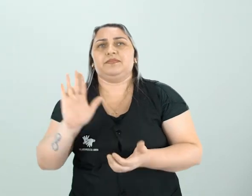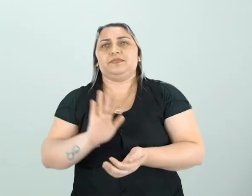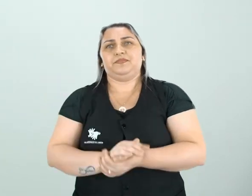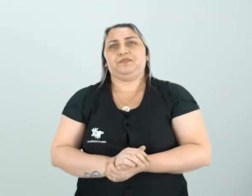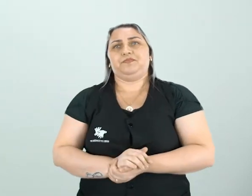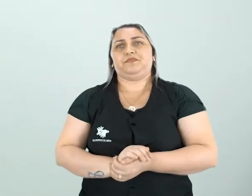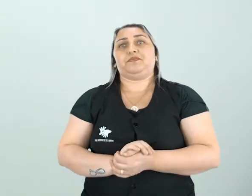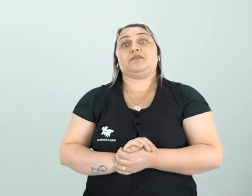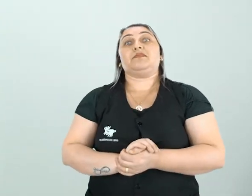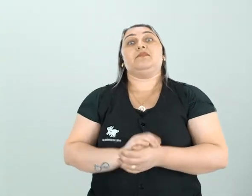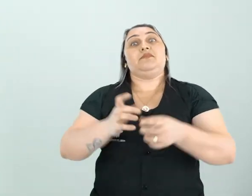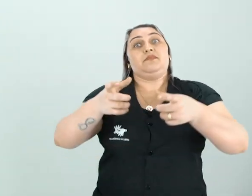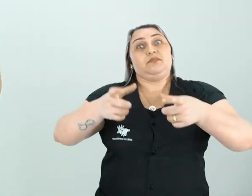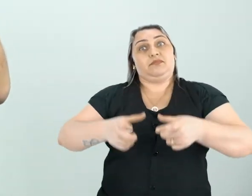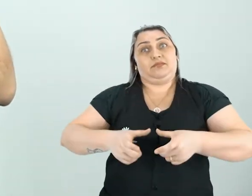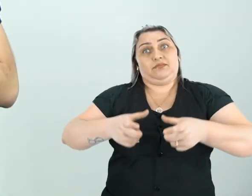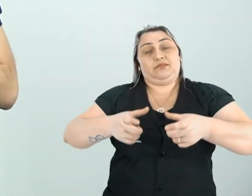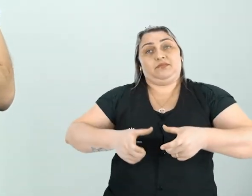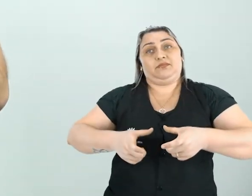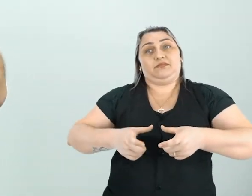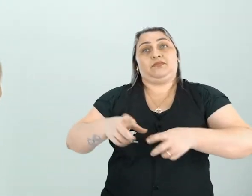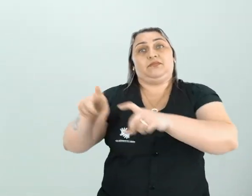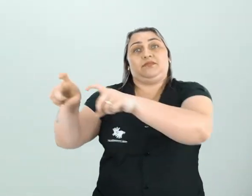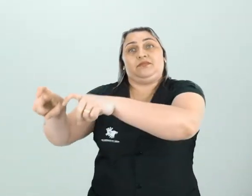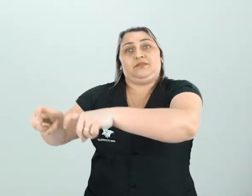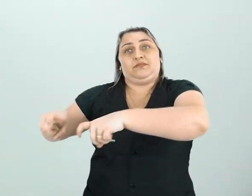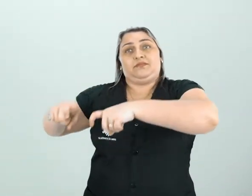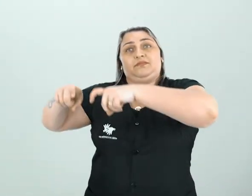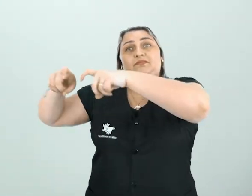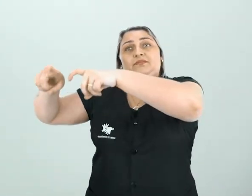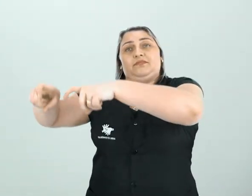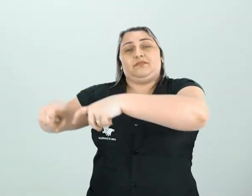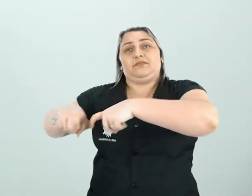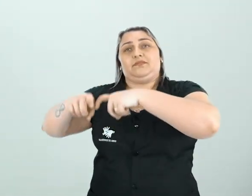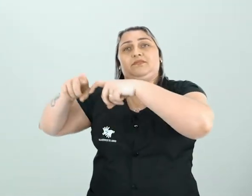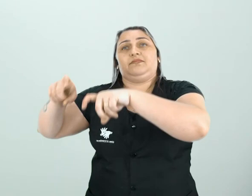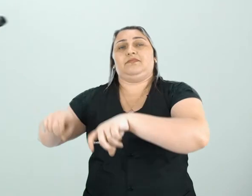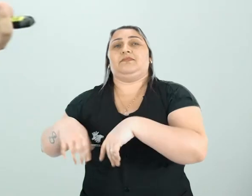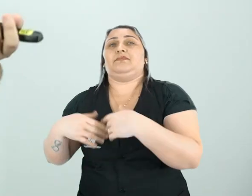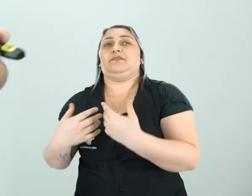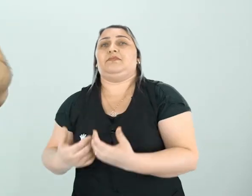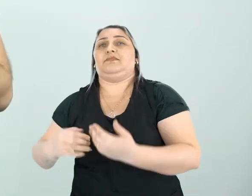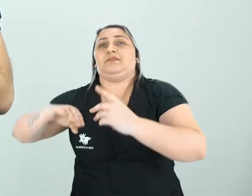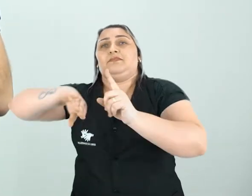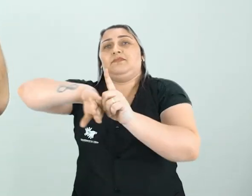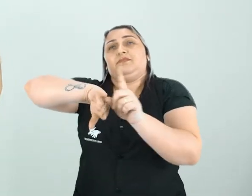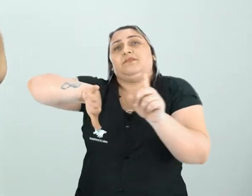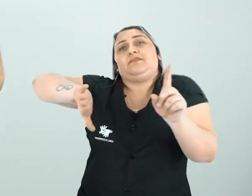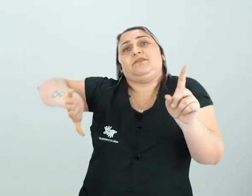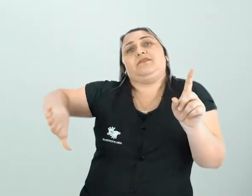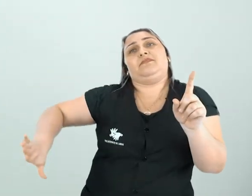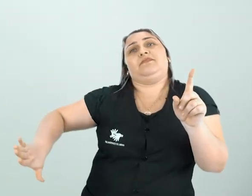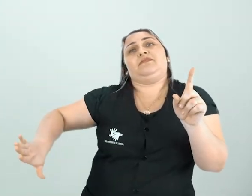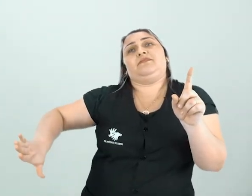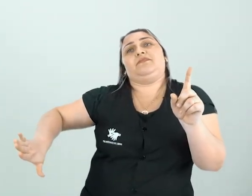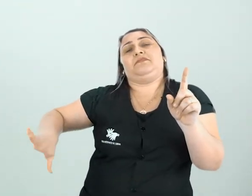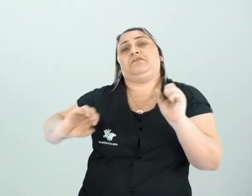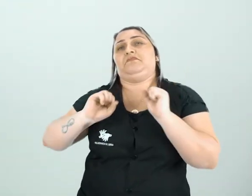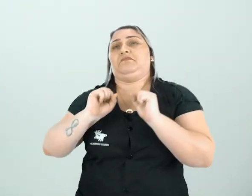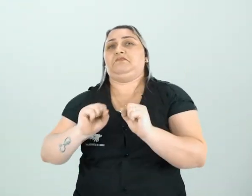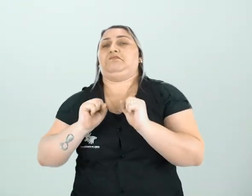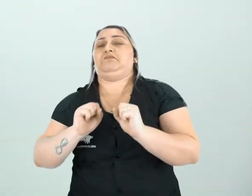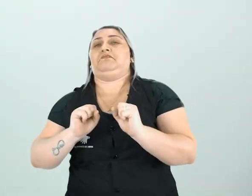Geralmente foi numa área rural, né? No campo, num lugar afastado, né? Pode até ter